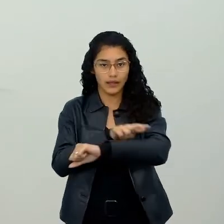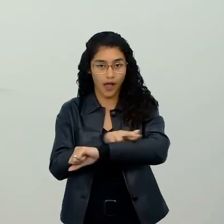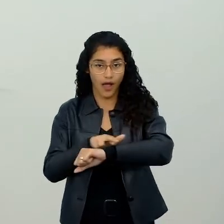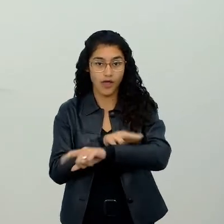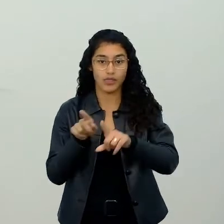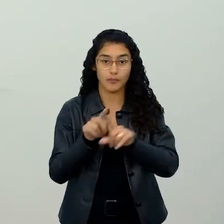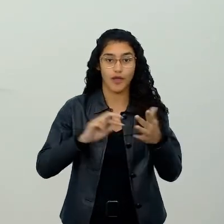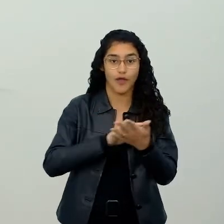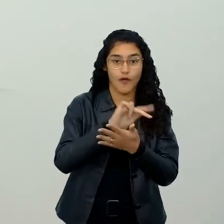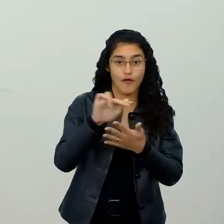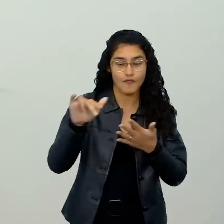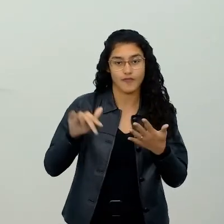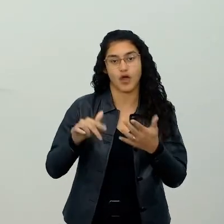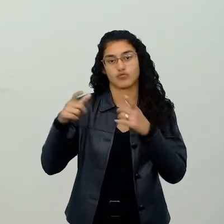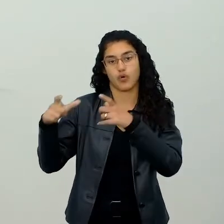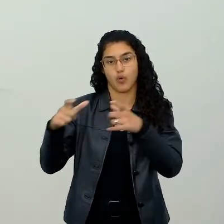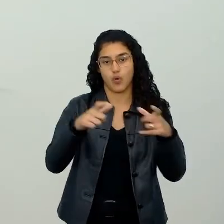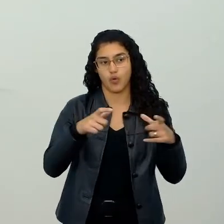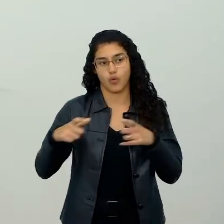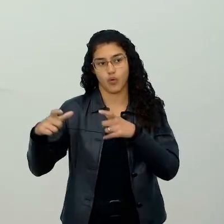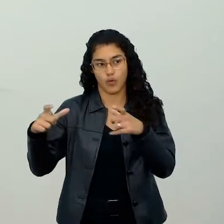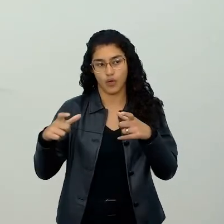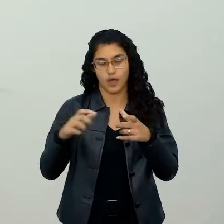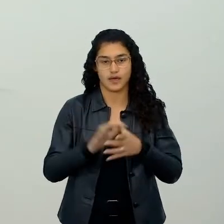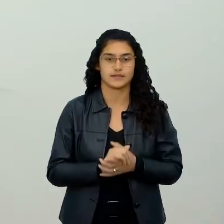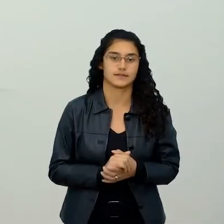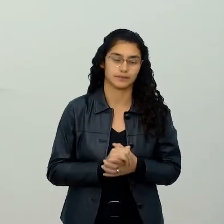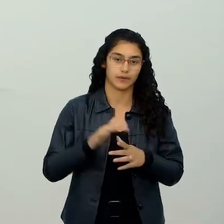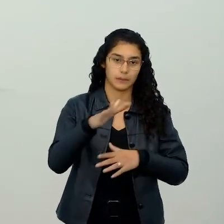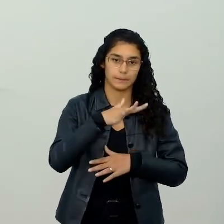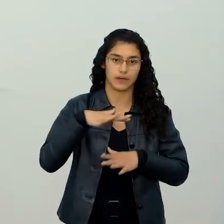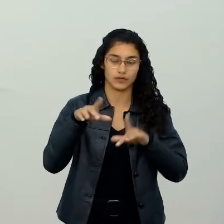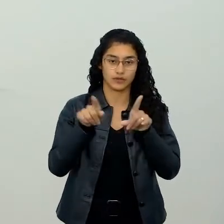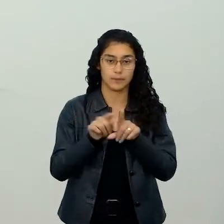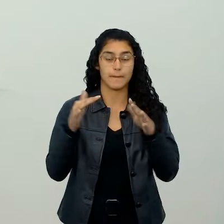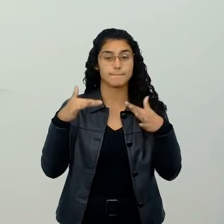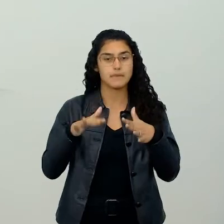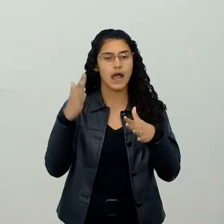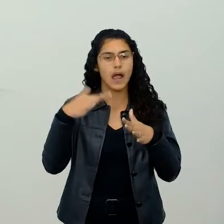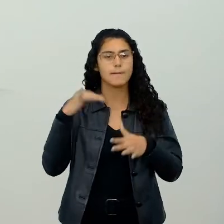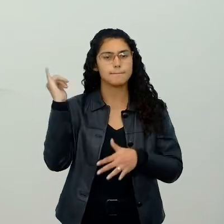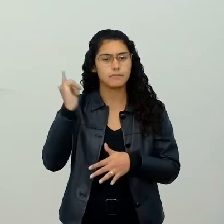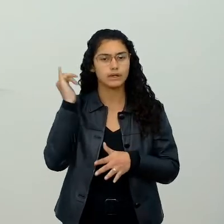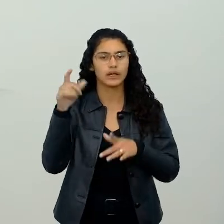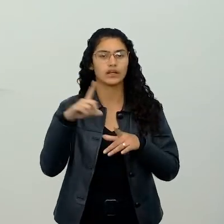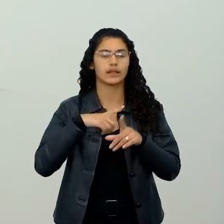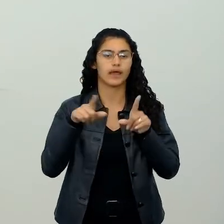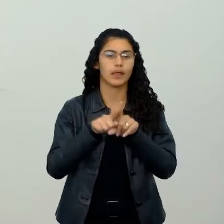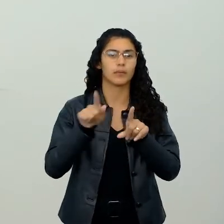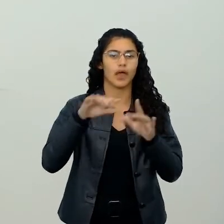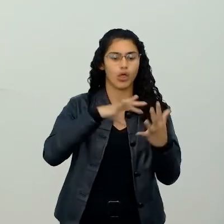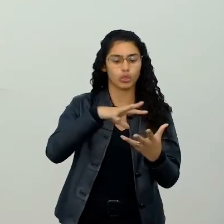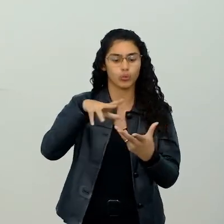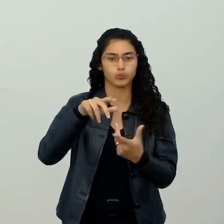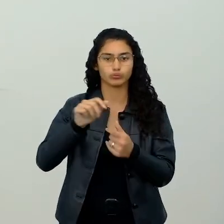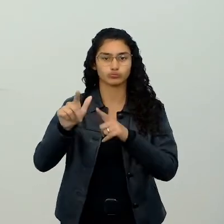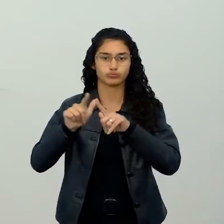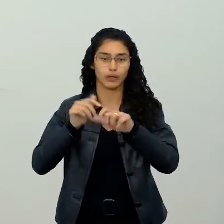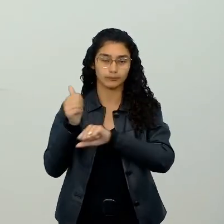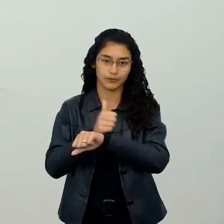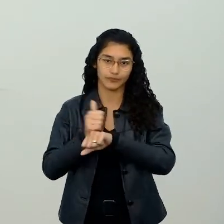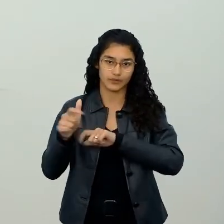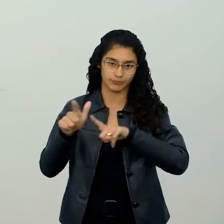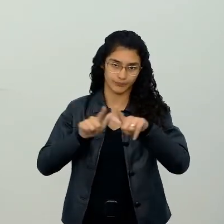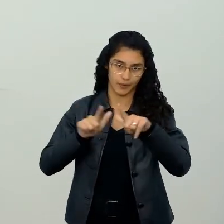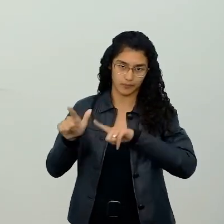em diversos ambientes, em diversos espaços, mas um espaço importante é esse espaço no mundo do trabalho. Então por isso que